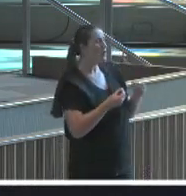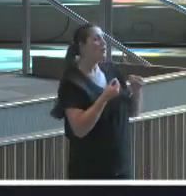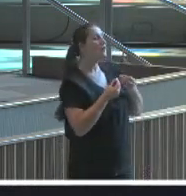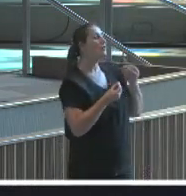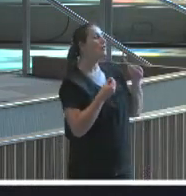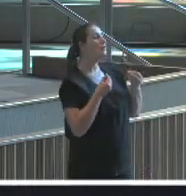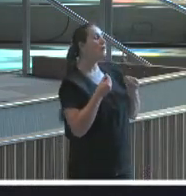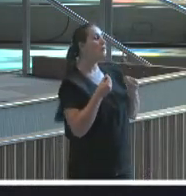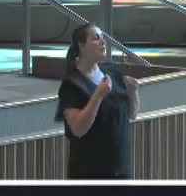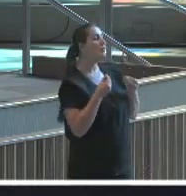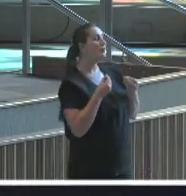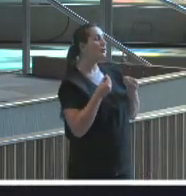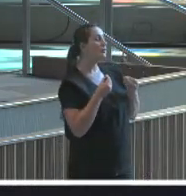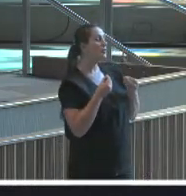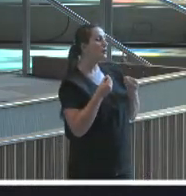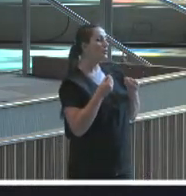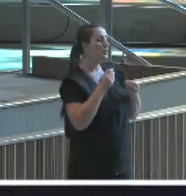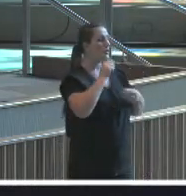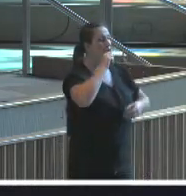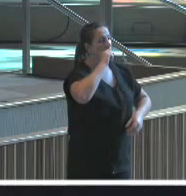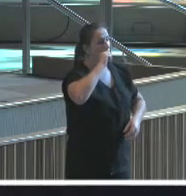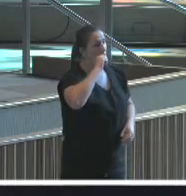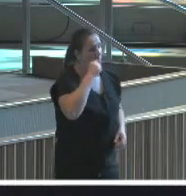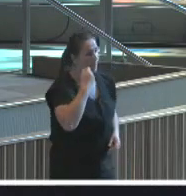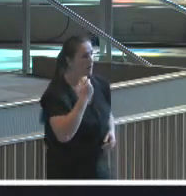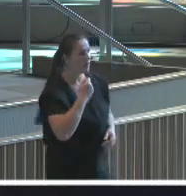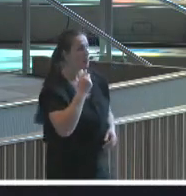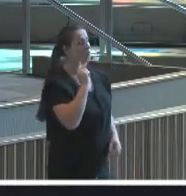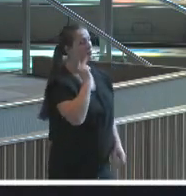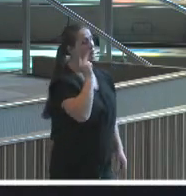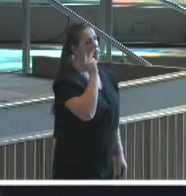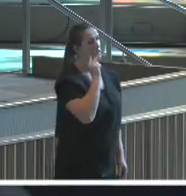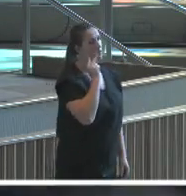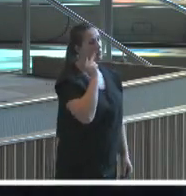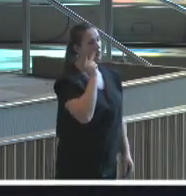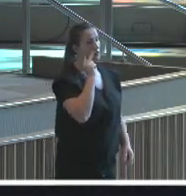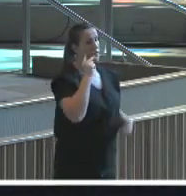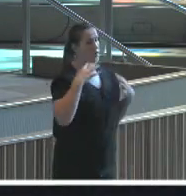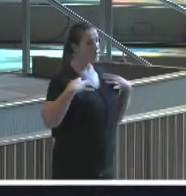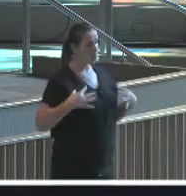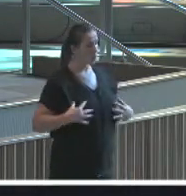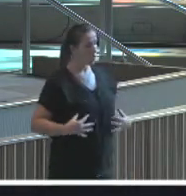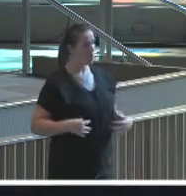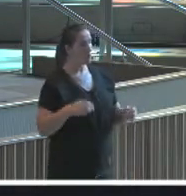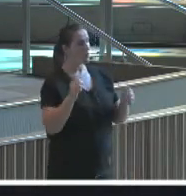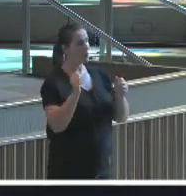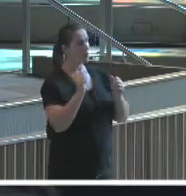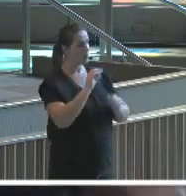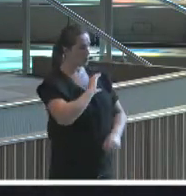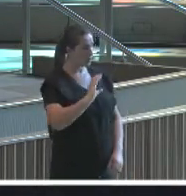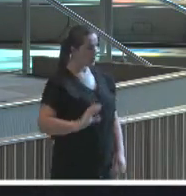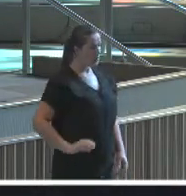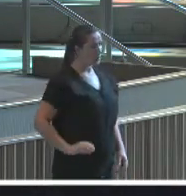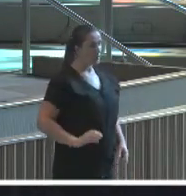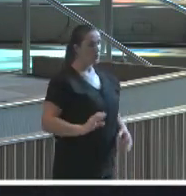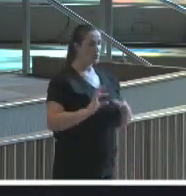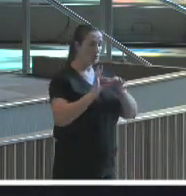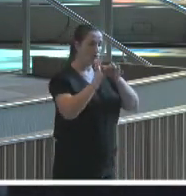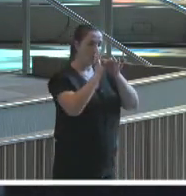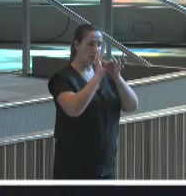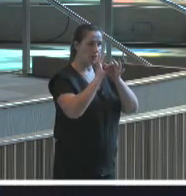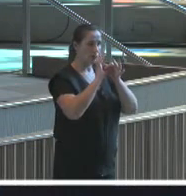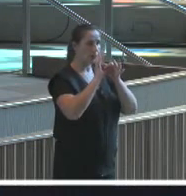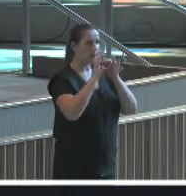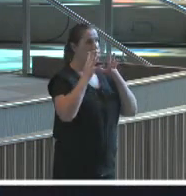e discirna o pão e o vinho e o corpo de Cristo, a comunhão dos santos, a presença de